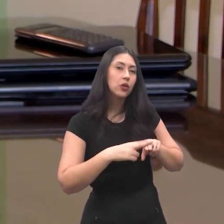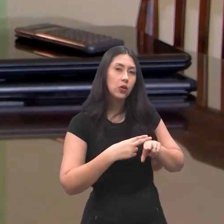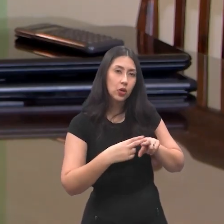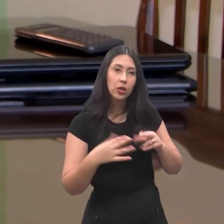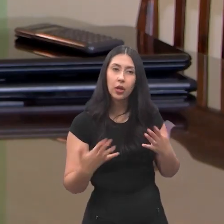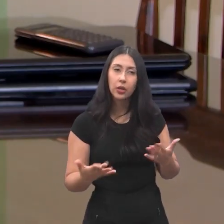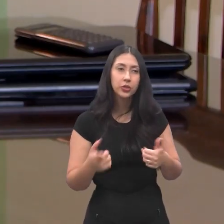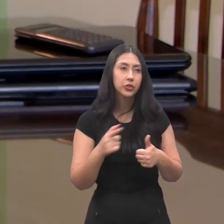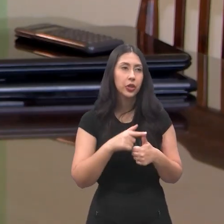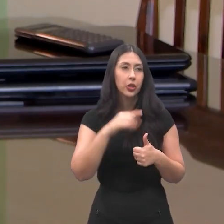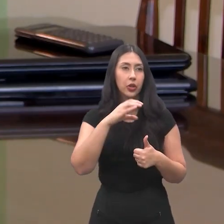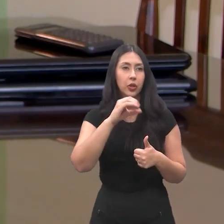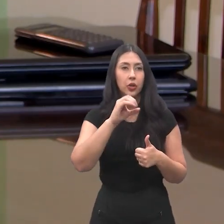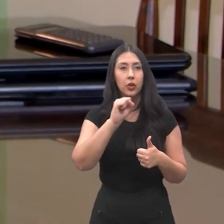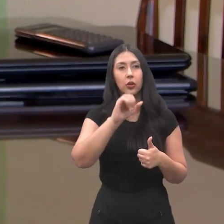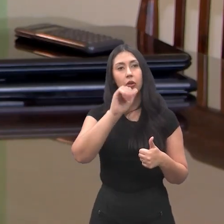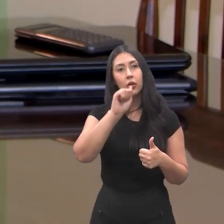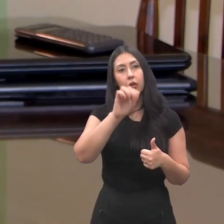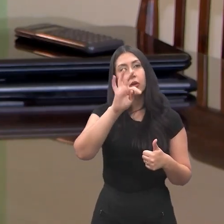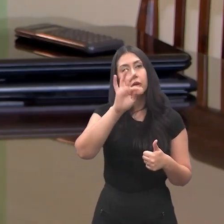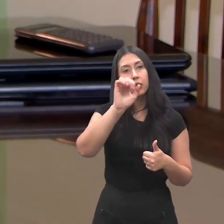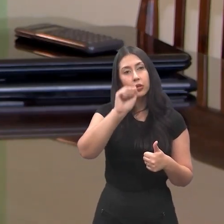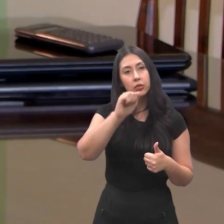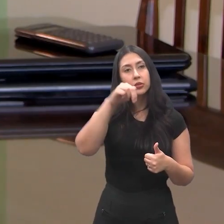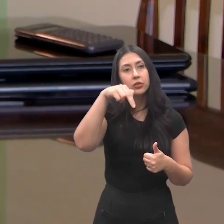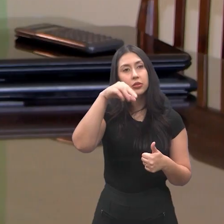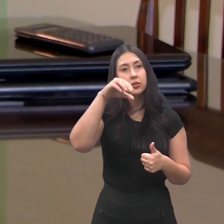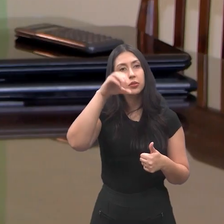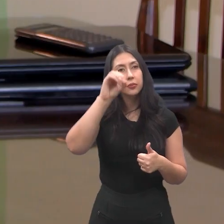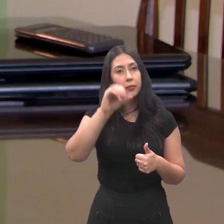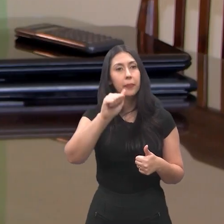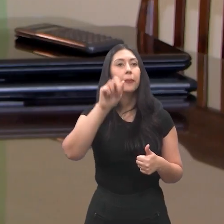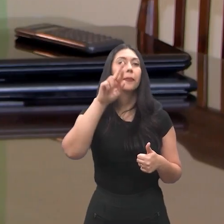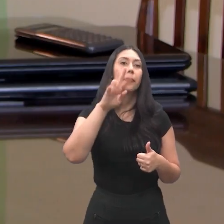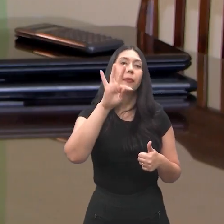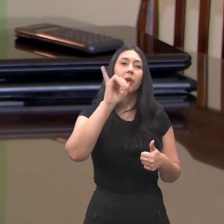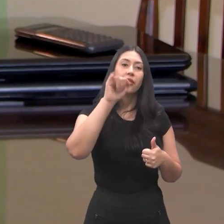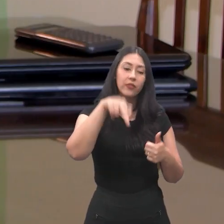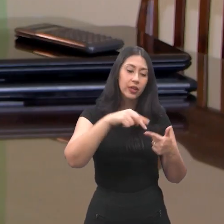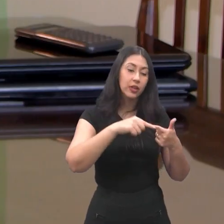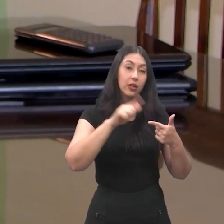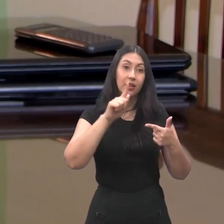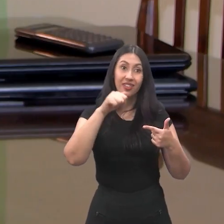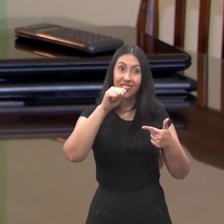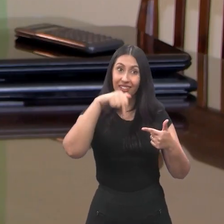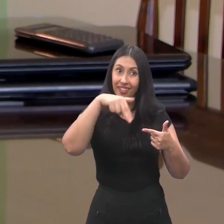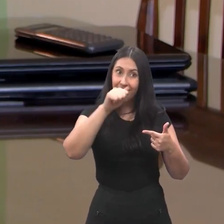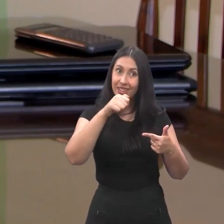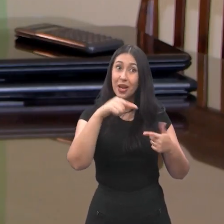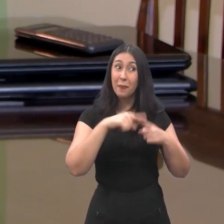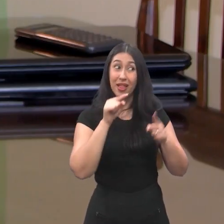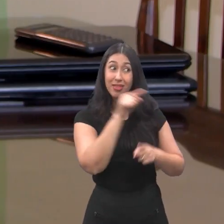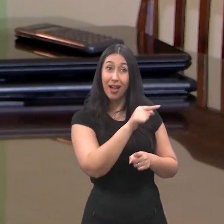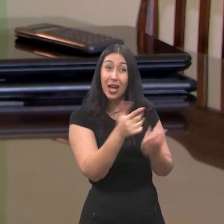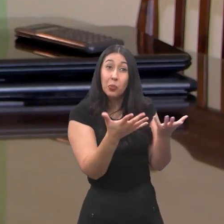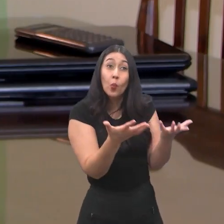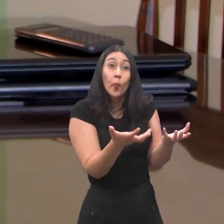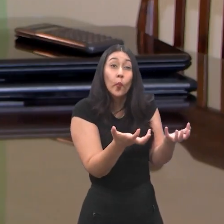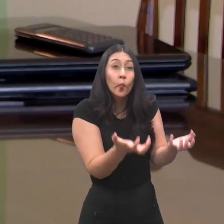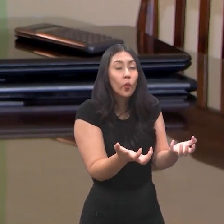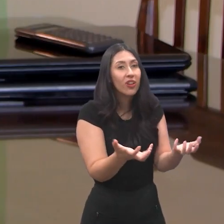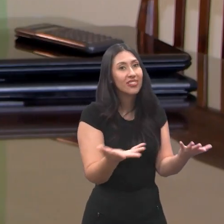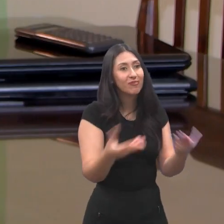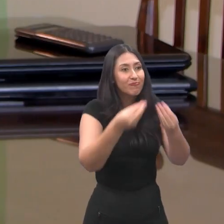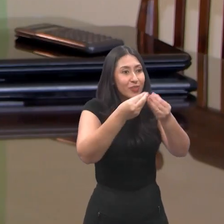cacau, que é o caso da Costa do Marfim, de Gana, né? Então lá teve uma seca muito grande, né, e prejudicou esse